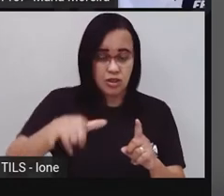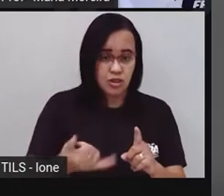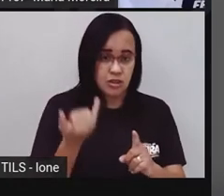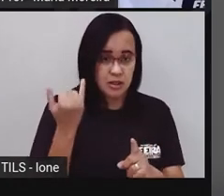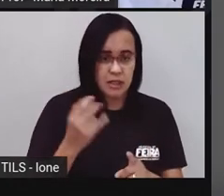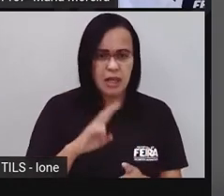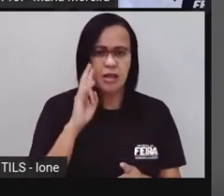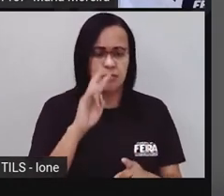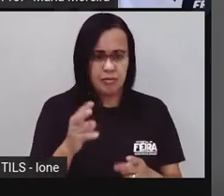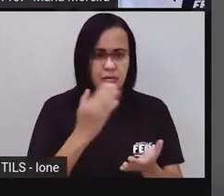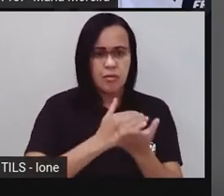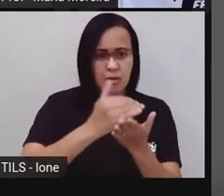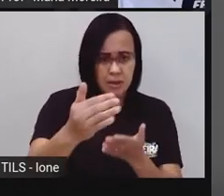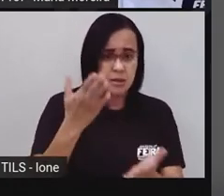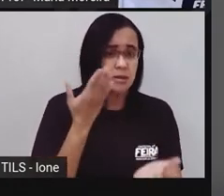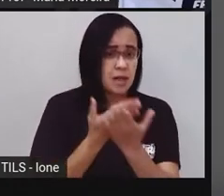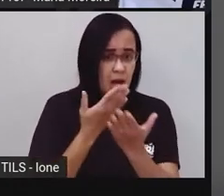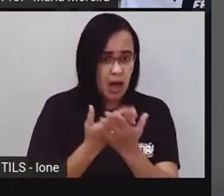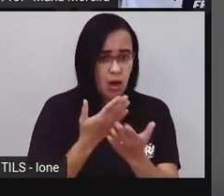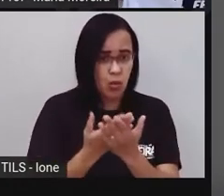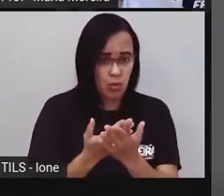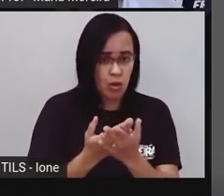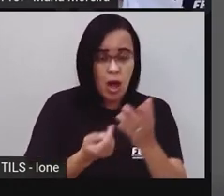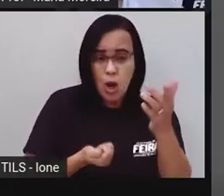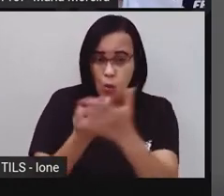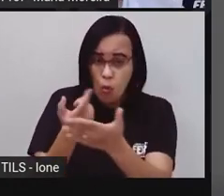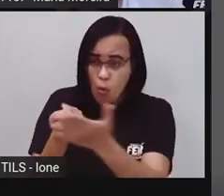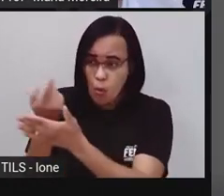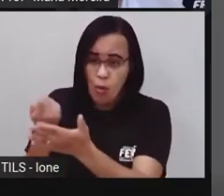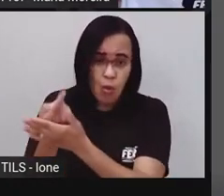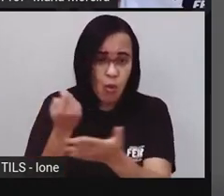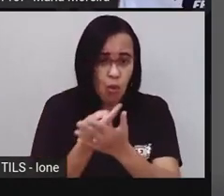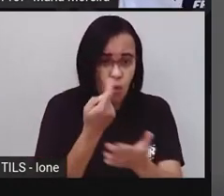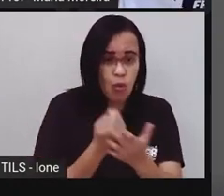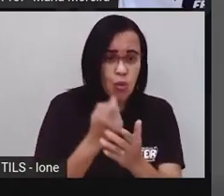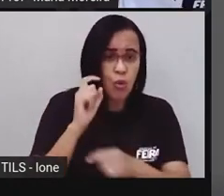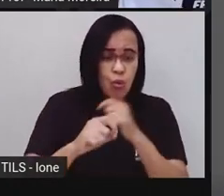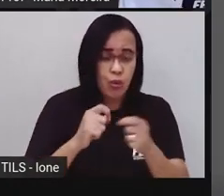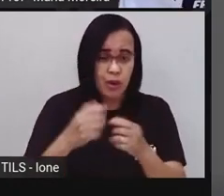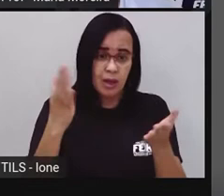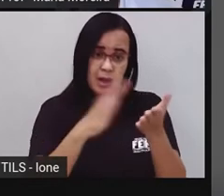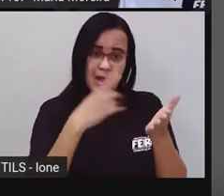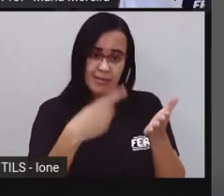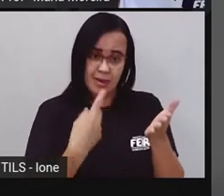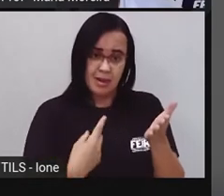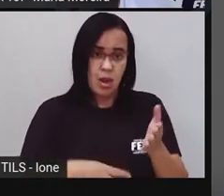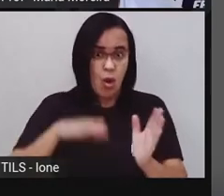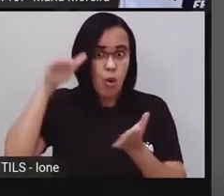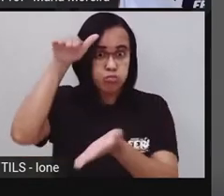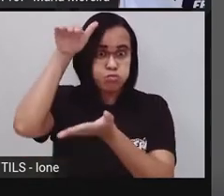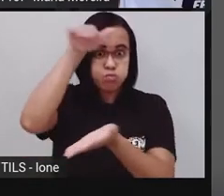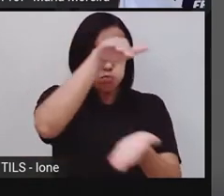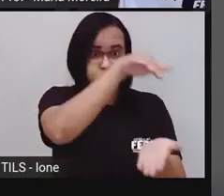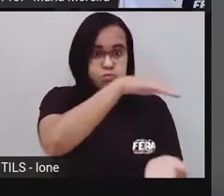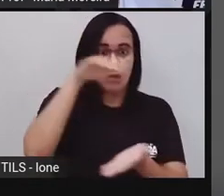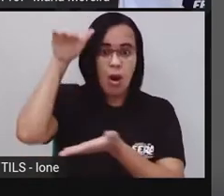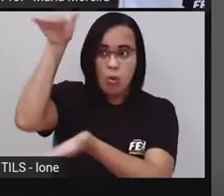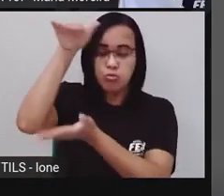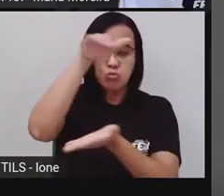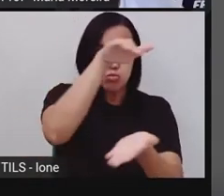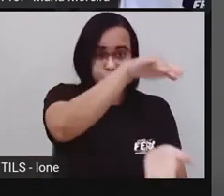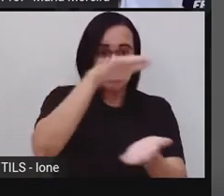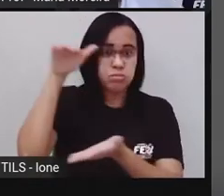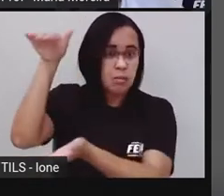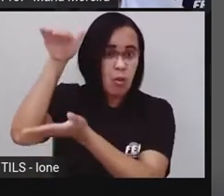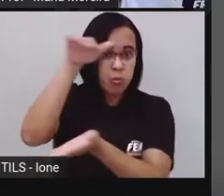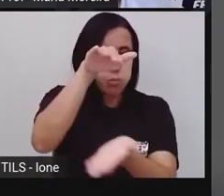comprou uma remessa grande de cadernos ao receber a encomenda a papelaria recebeu